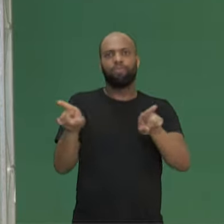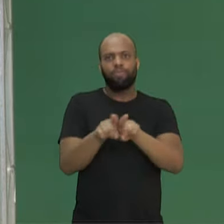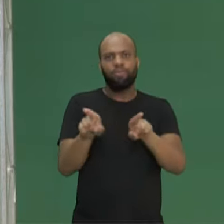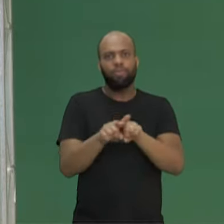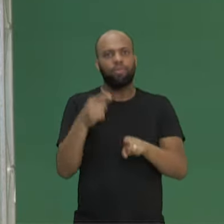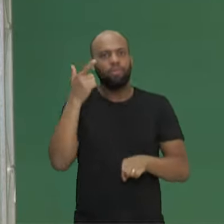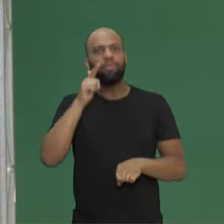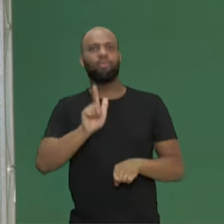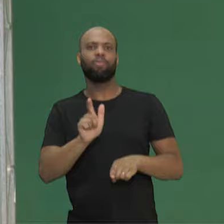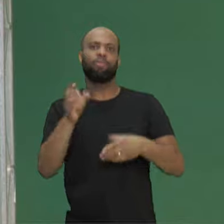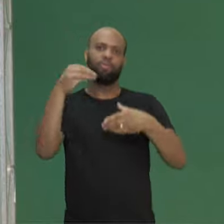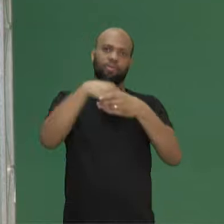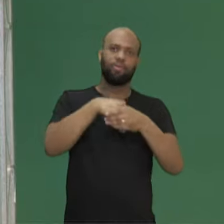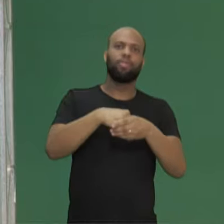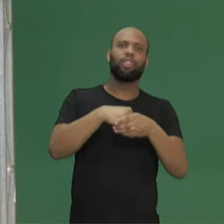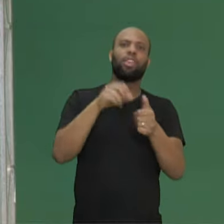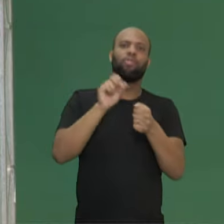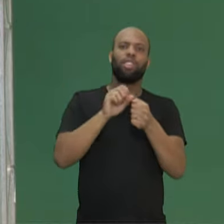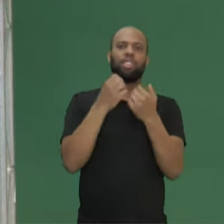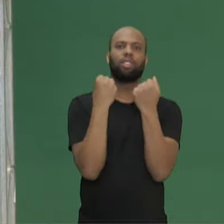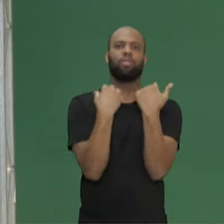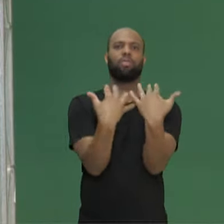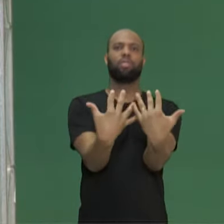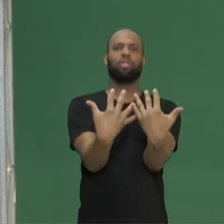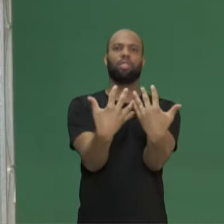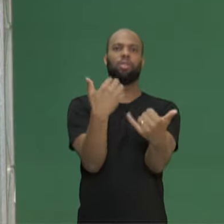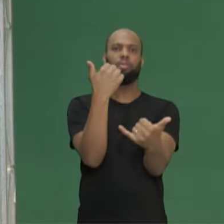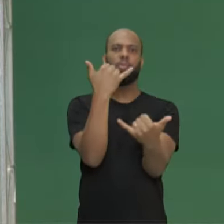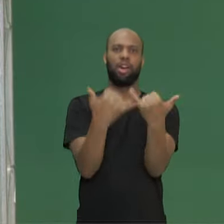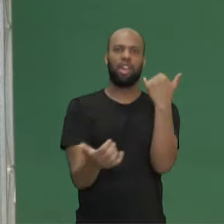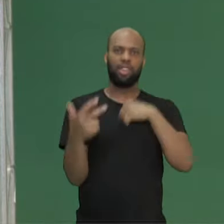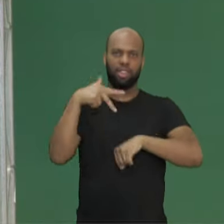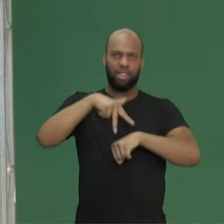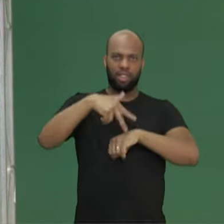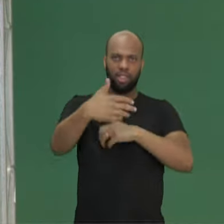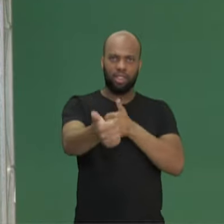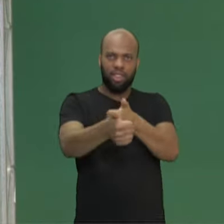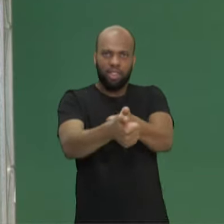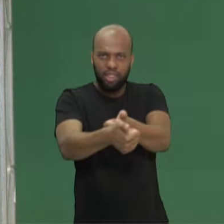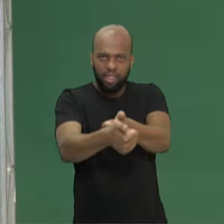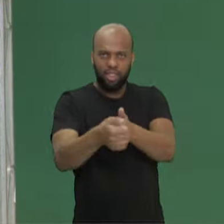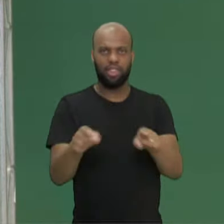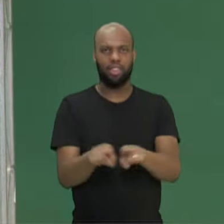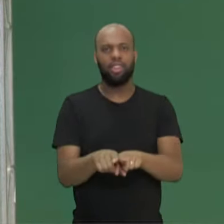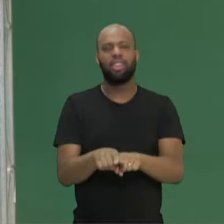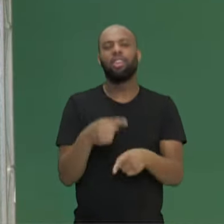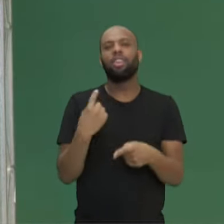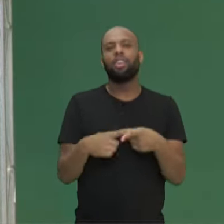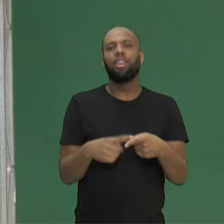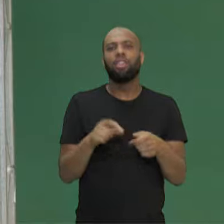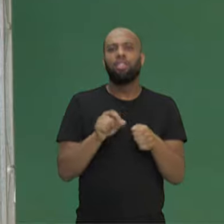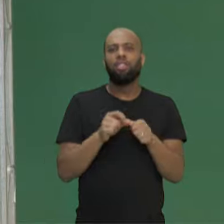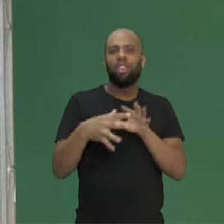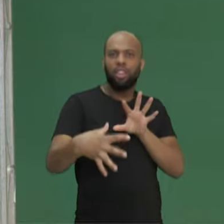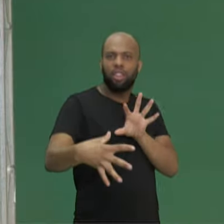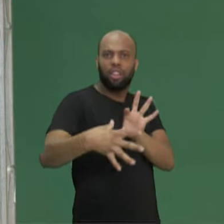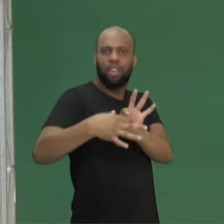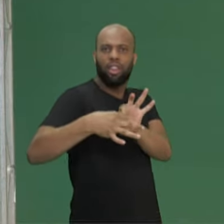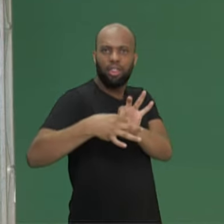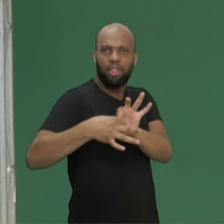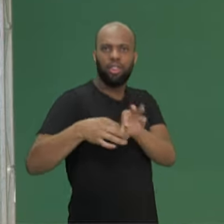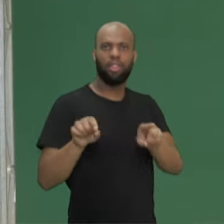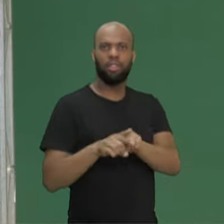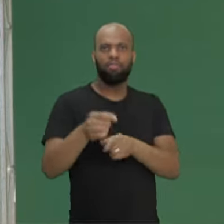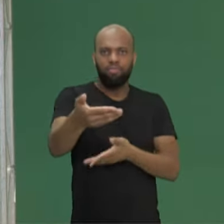para a peça, né, aproximando a plateia e os atores, né, os personagens, enfim, fazendo uma grande laço, uma